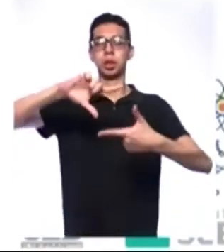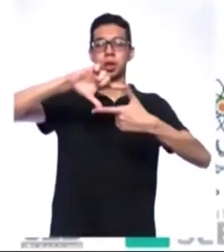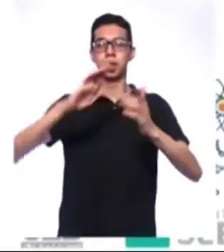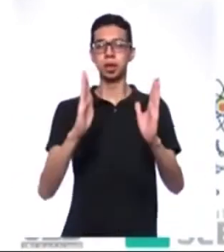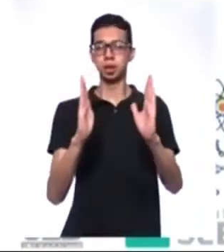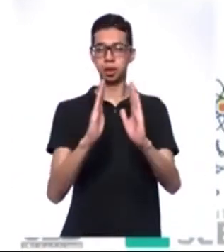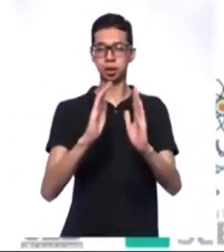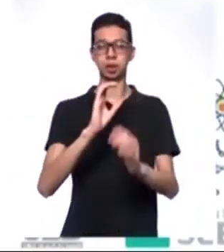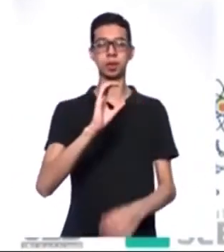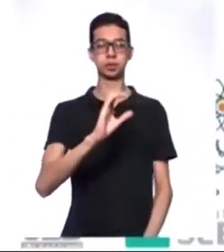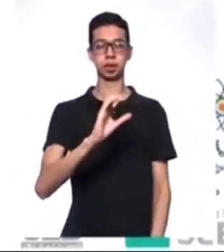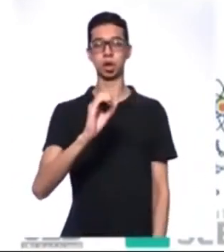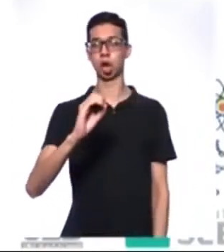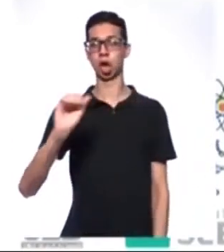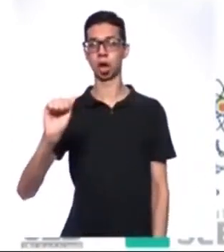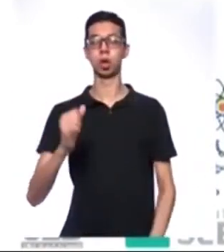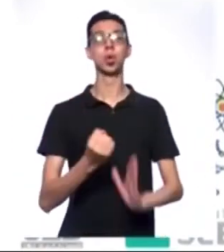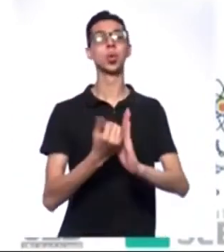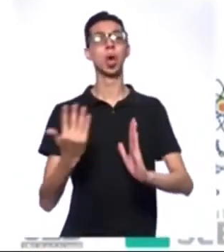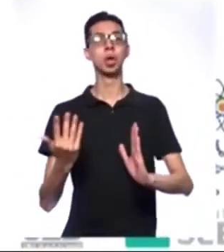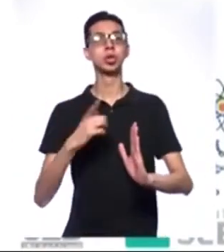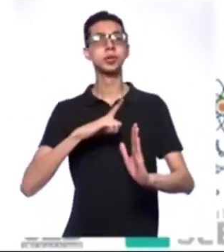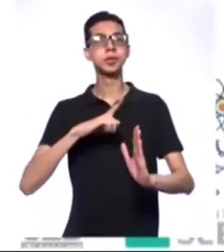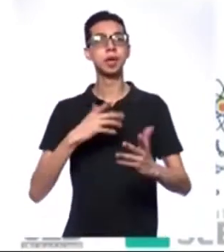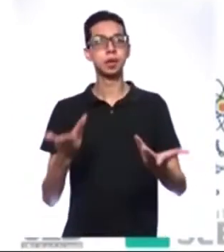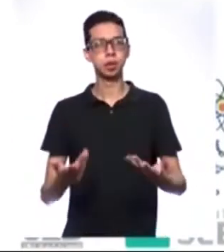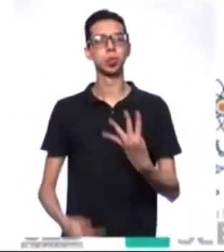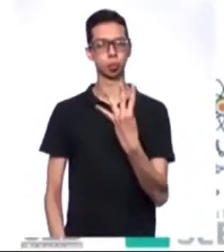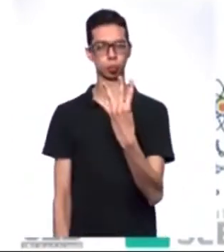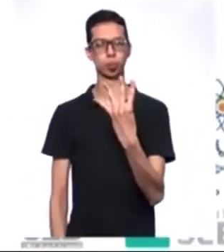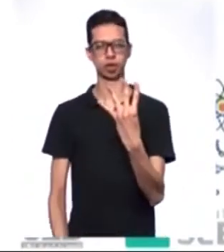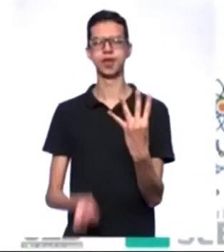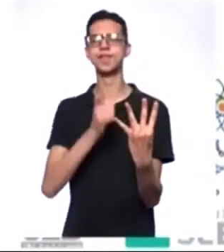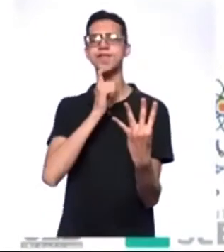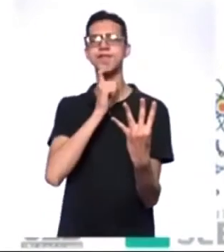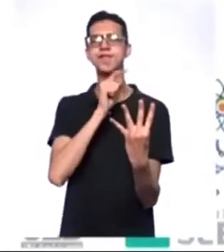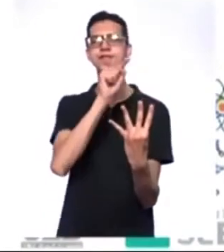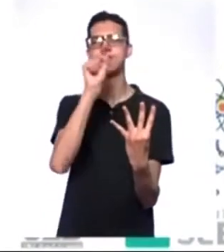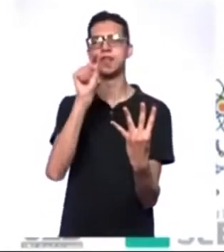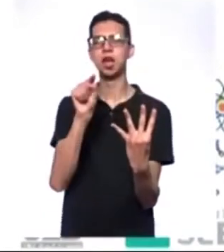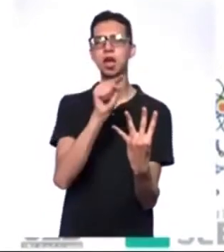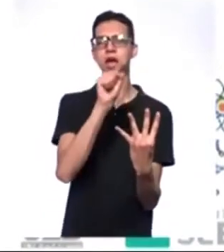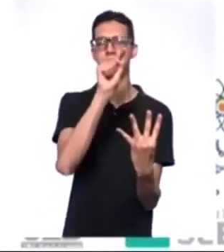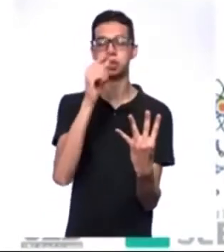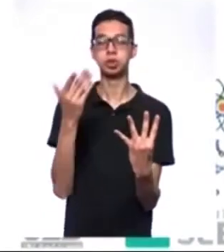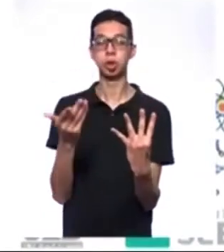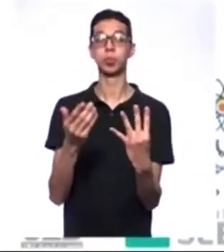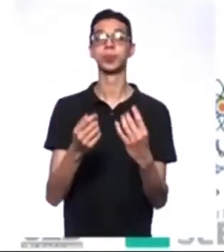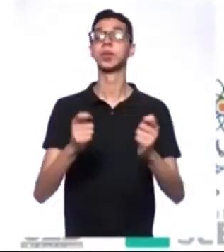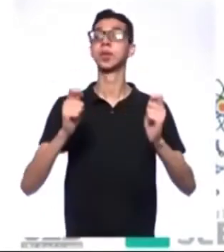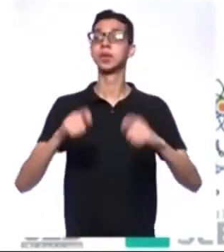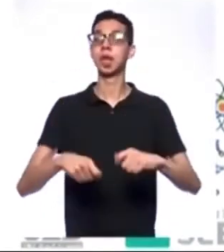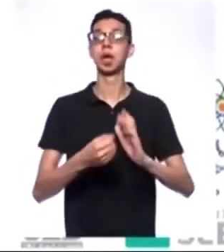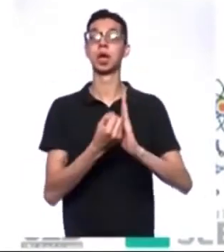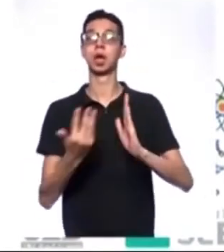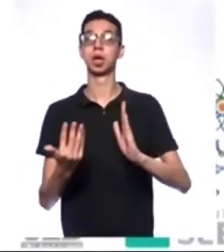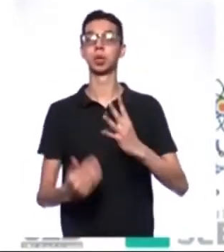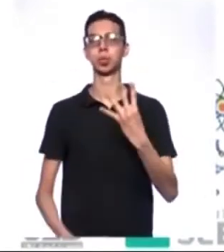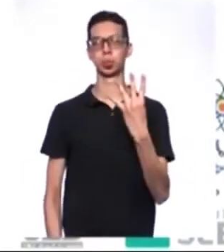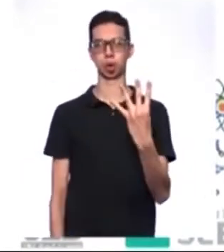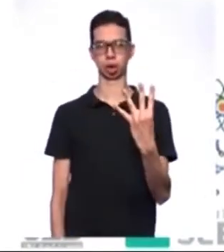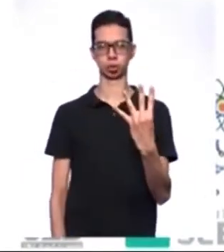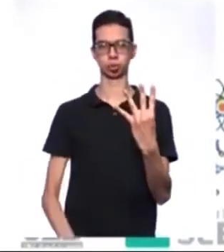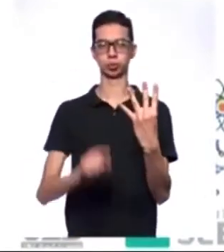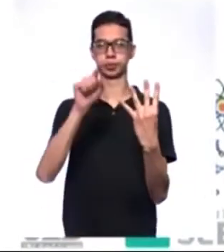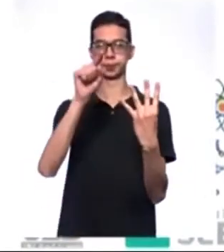ar Então eu tenho quanto os bloquinhos quatro já permutação dos quatro bloquinhos da 4 fatorial Então